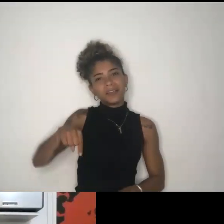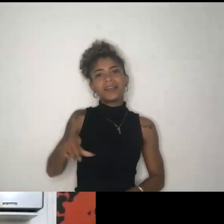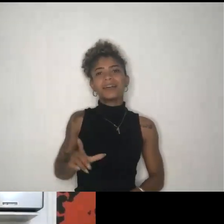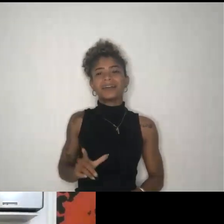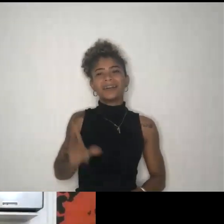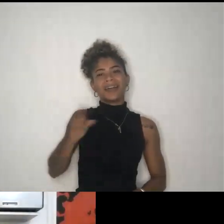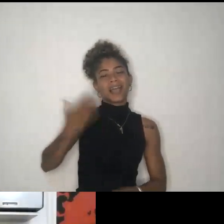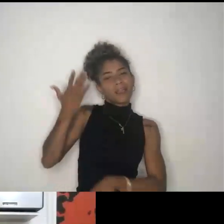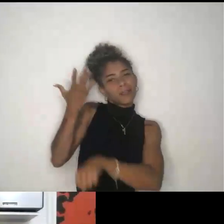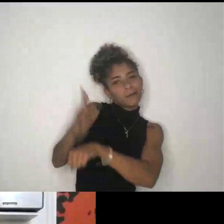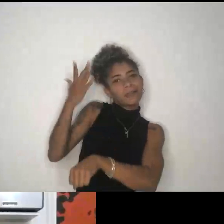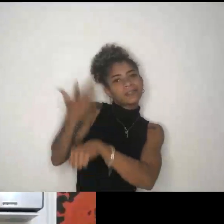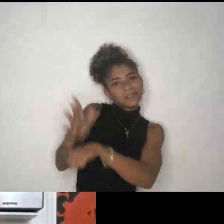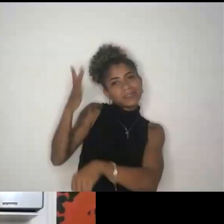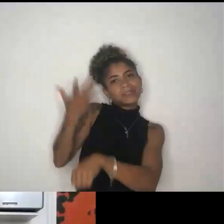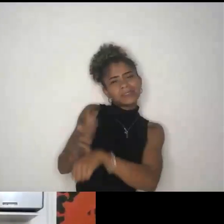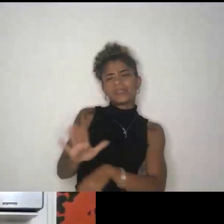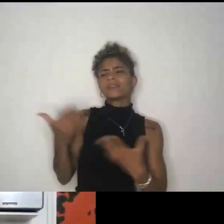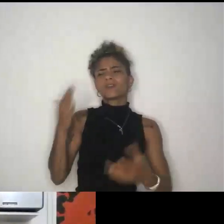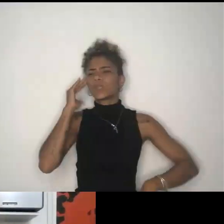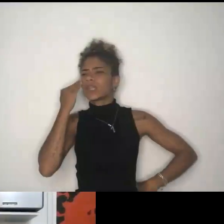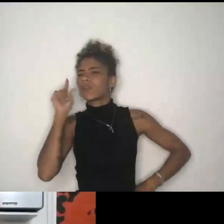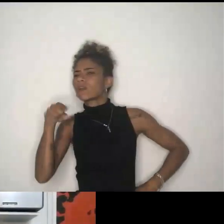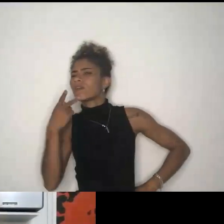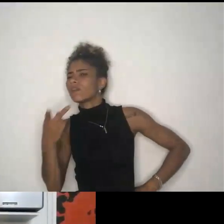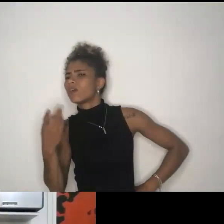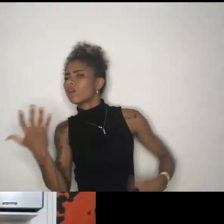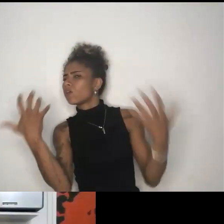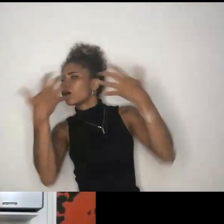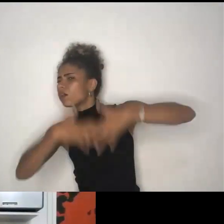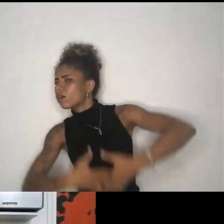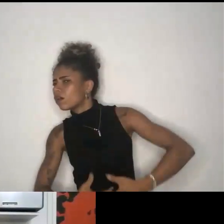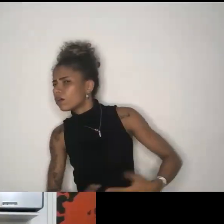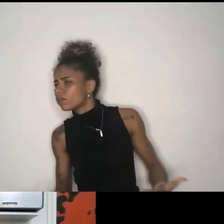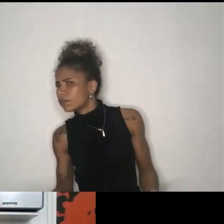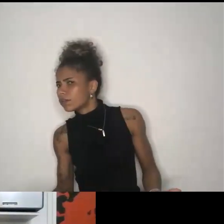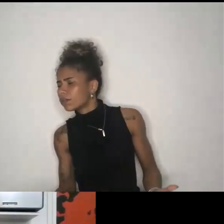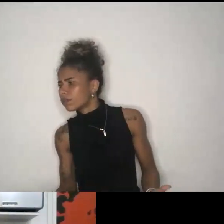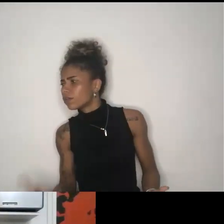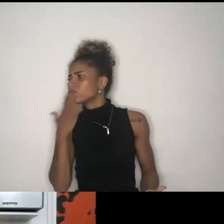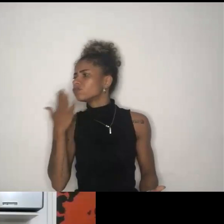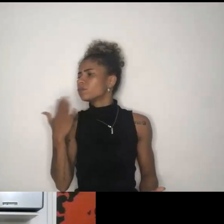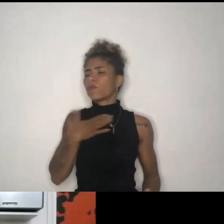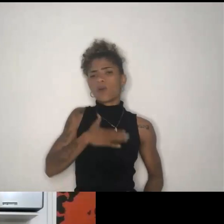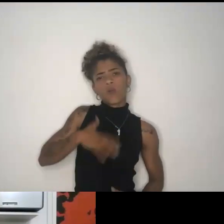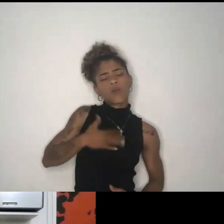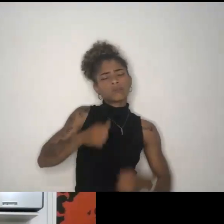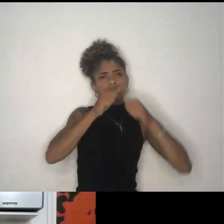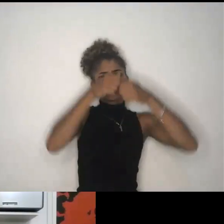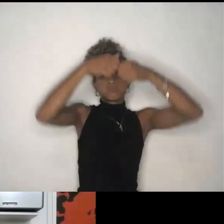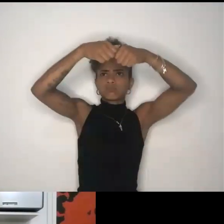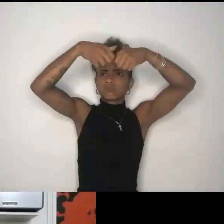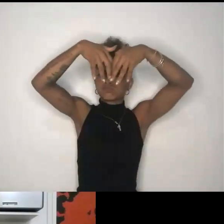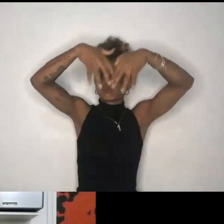é um exercício de tipo cara será que eu tô entendendo que esse negócio pode funcionar mesmo aí tipo eu começo a fazer os mapas aí eu faço